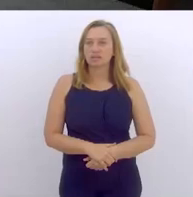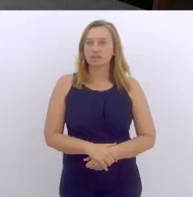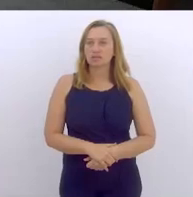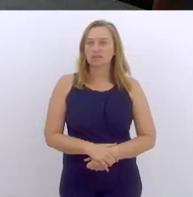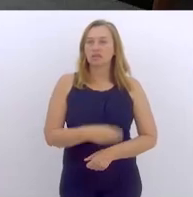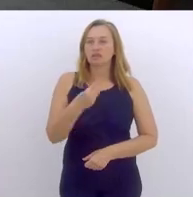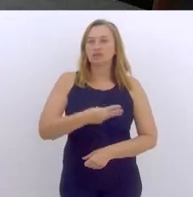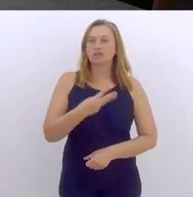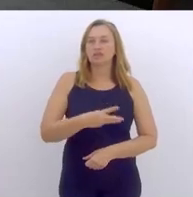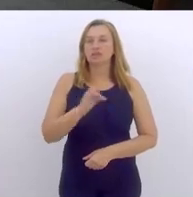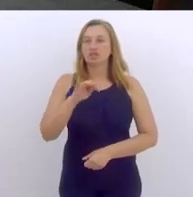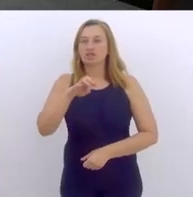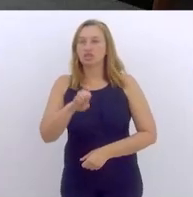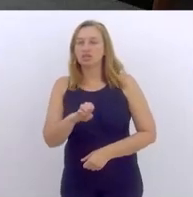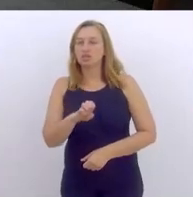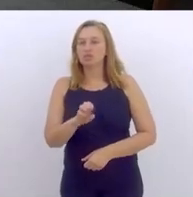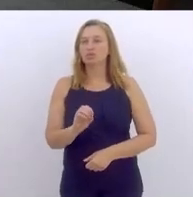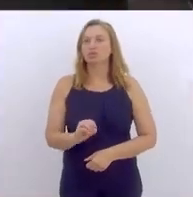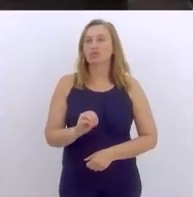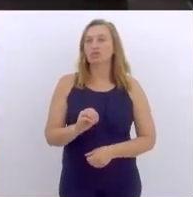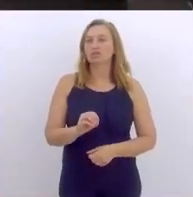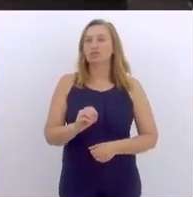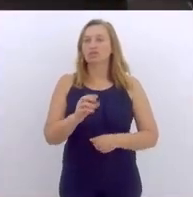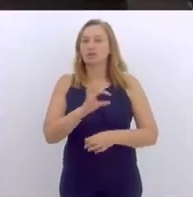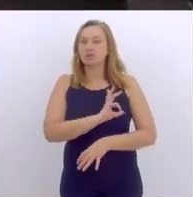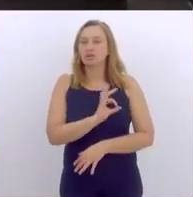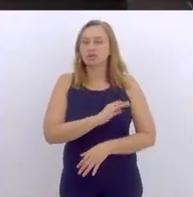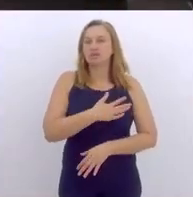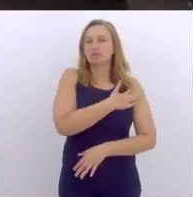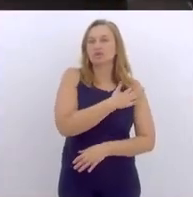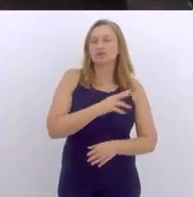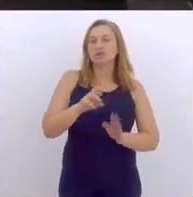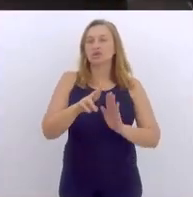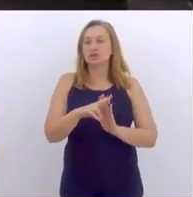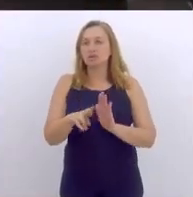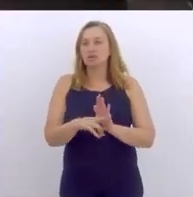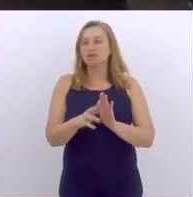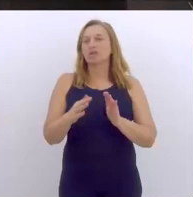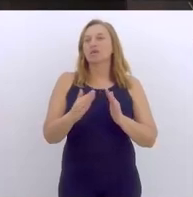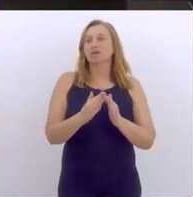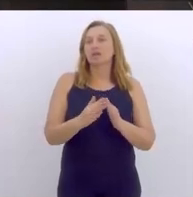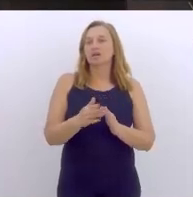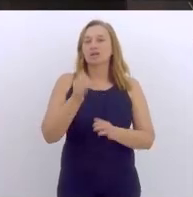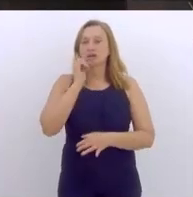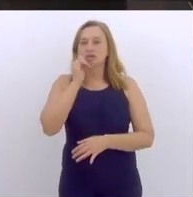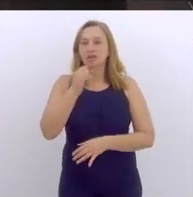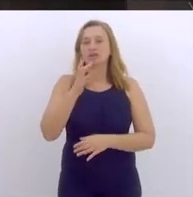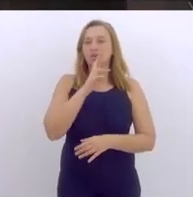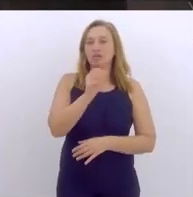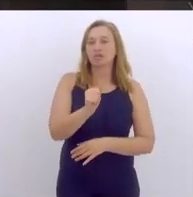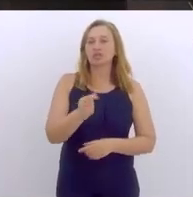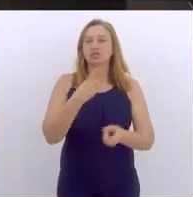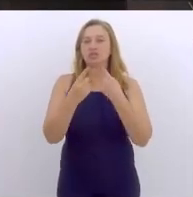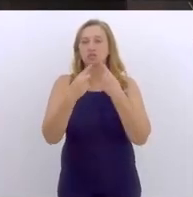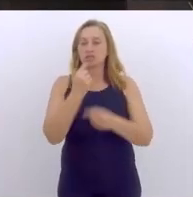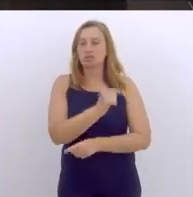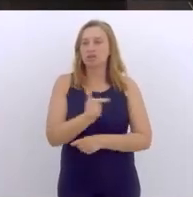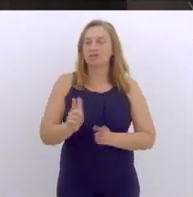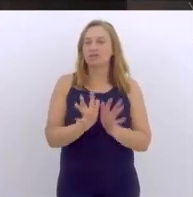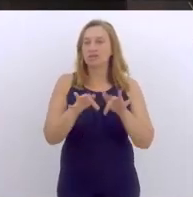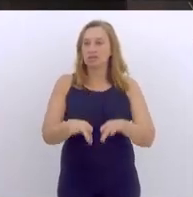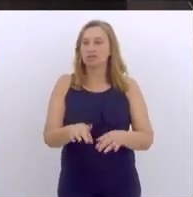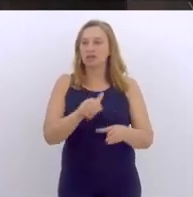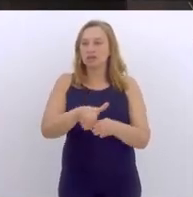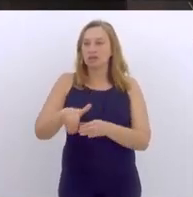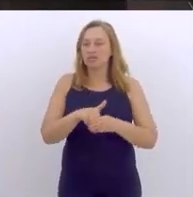Terceiro sargento da Polícia Militar, parecida à Comissão de Normas Internas e Proporções Externas, favorável, relator deputado Rodrigo Amorim. Em discussão, não havendo que queira discutir, encerrada